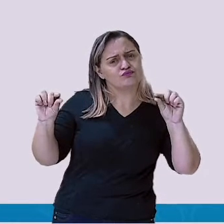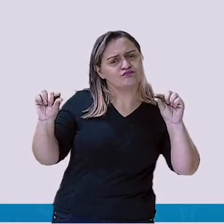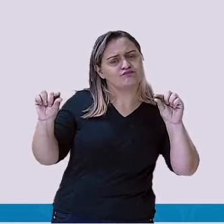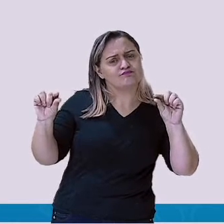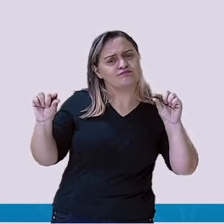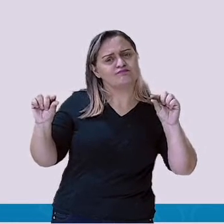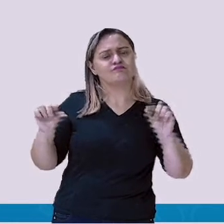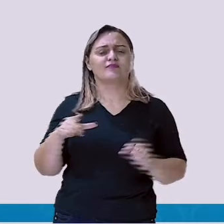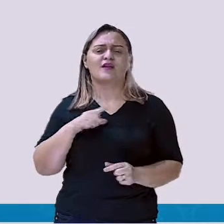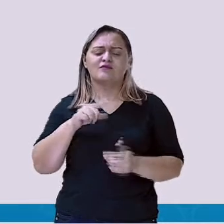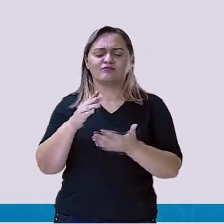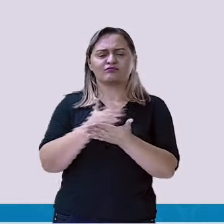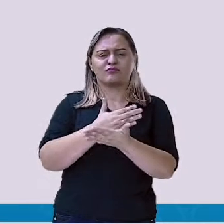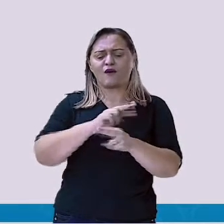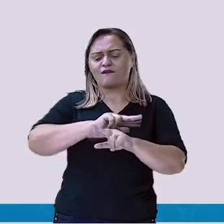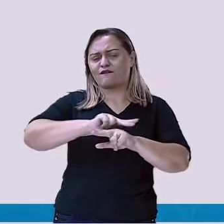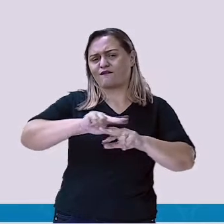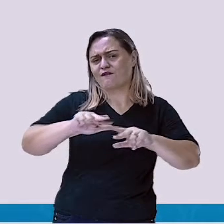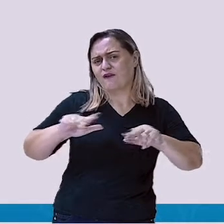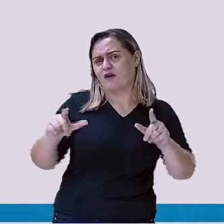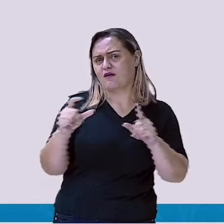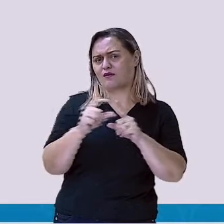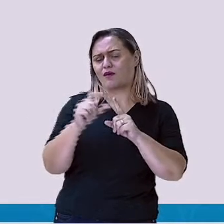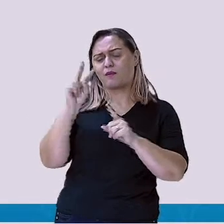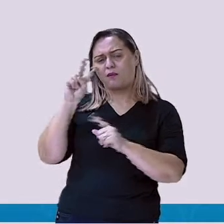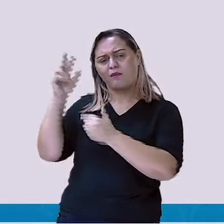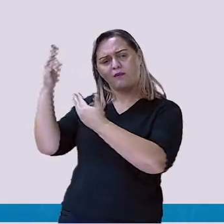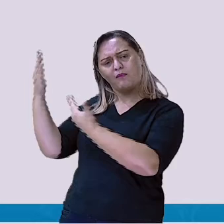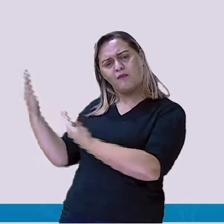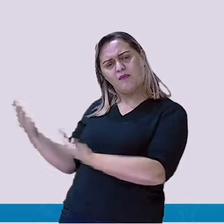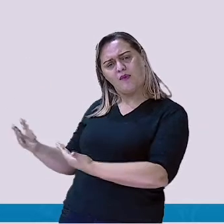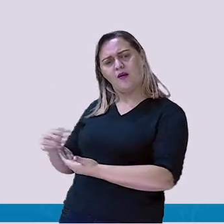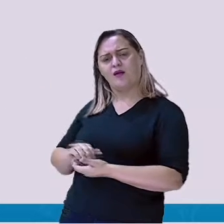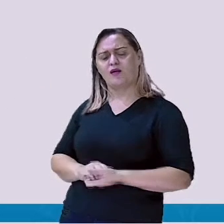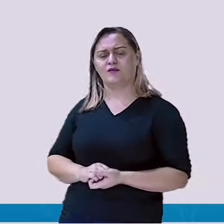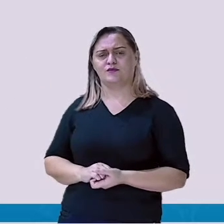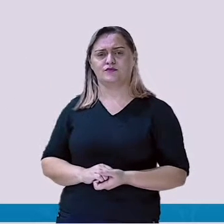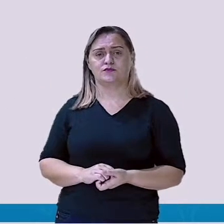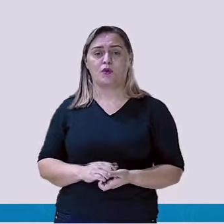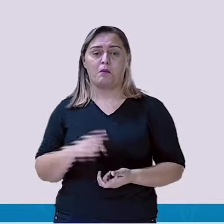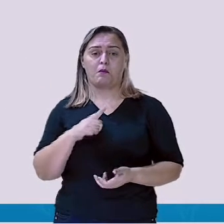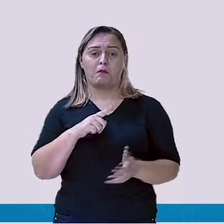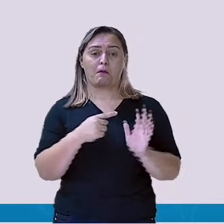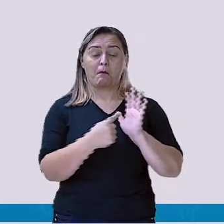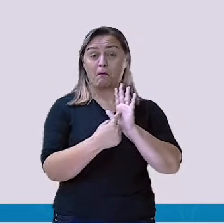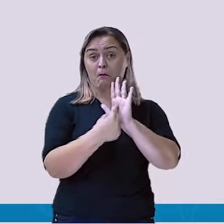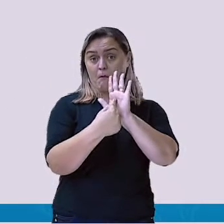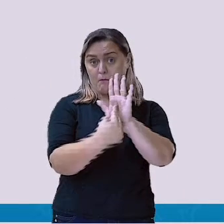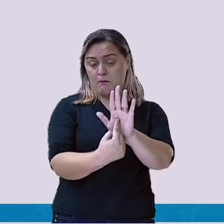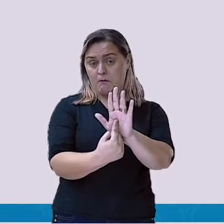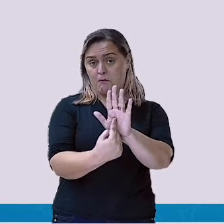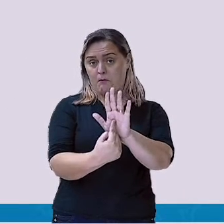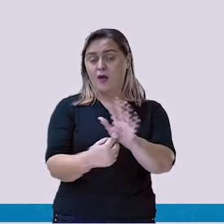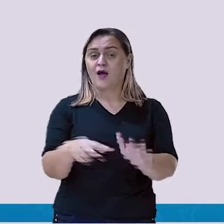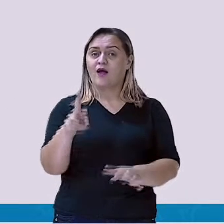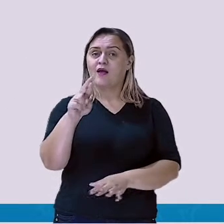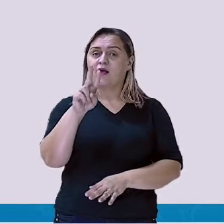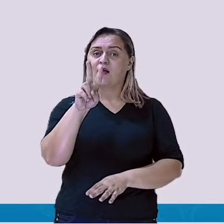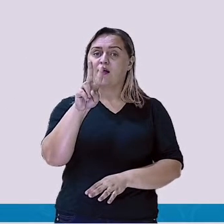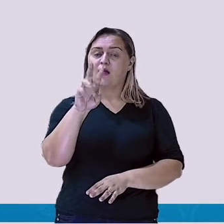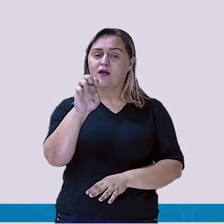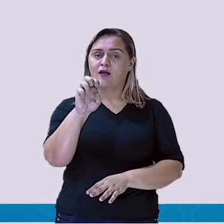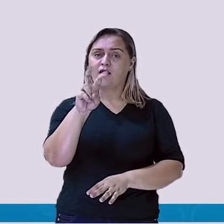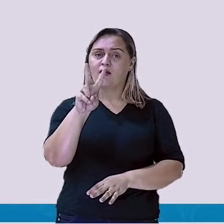Difícil e árduo. Cansado, fadigado. Mostrar, revelar.